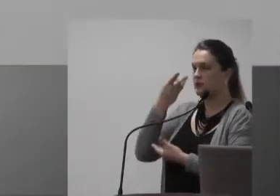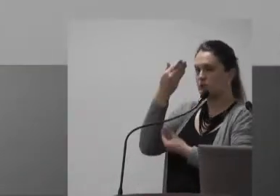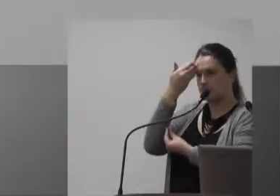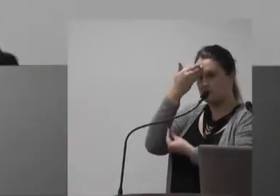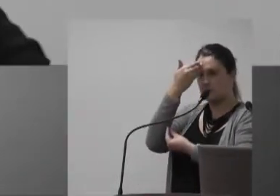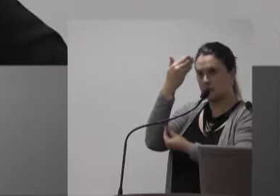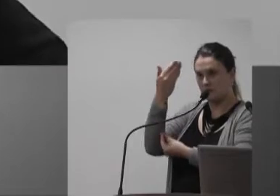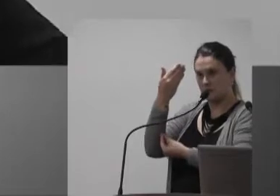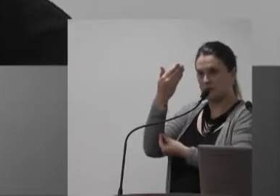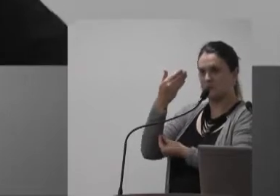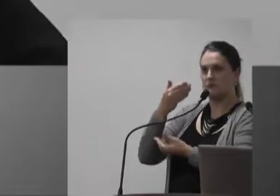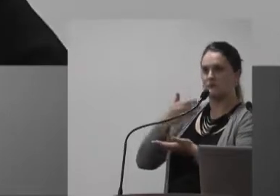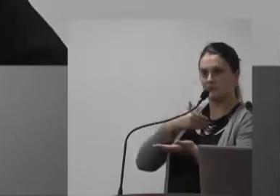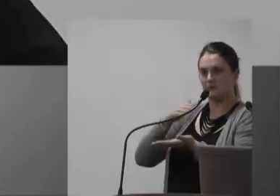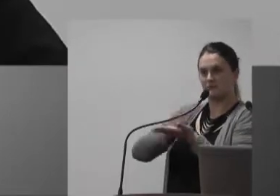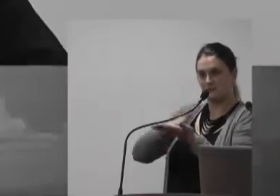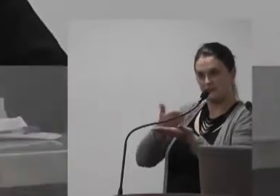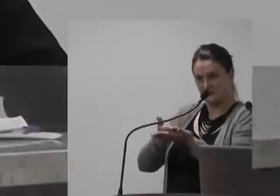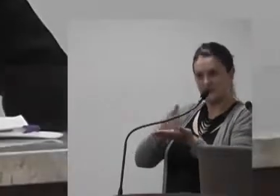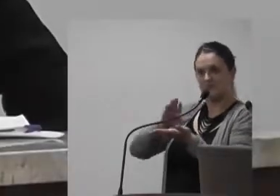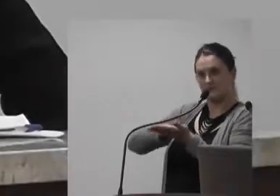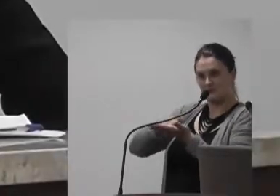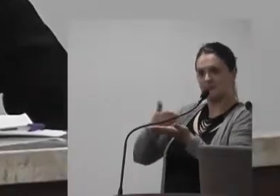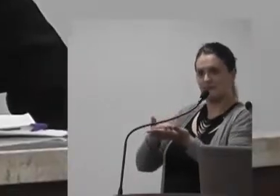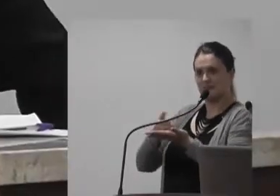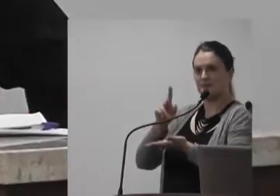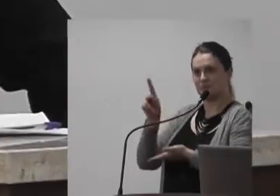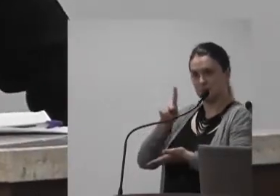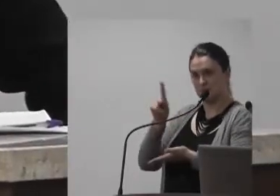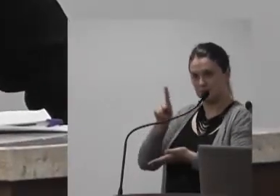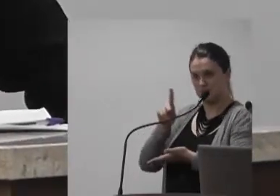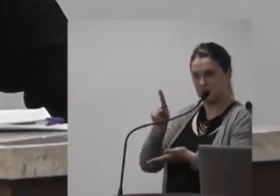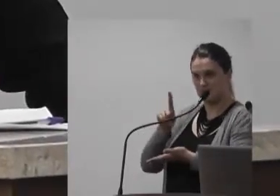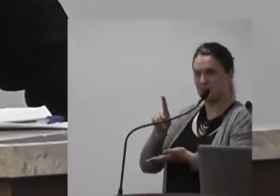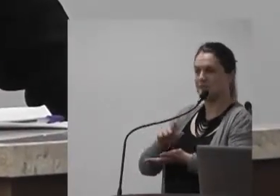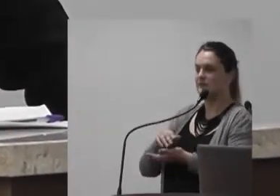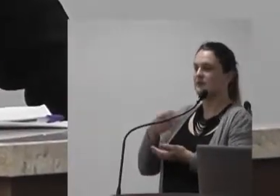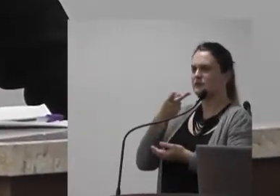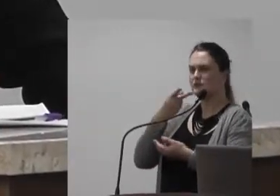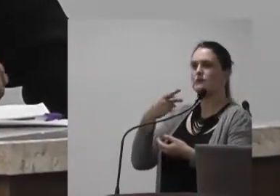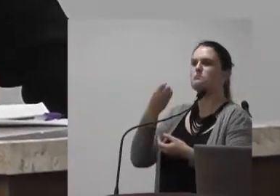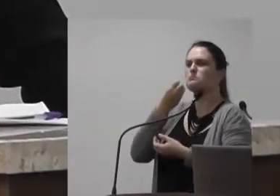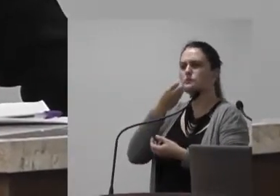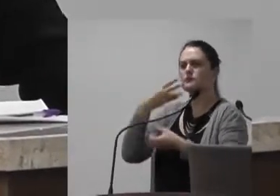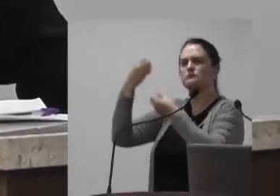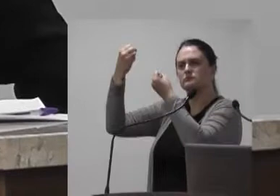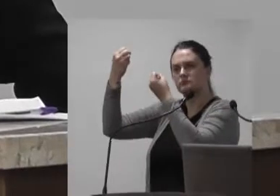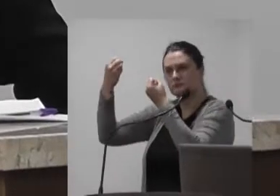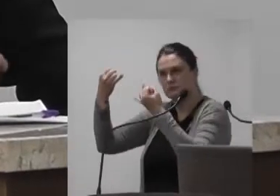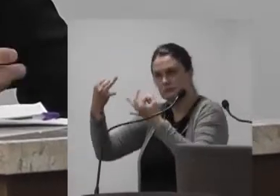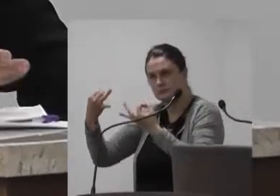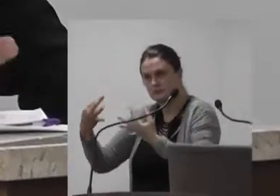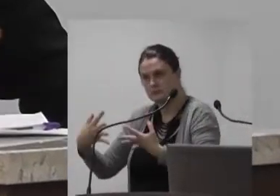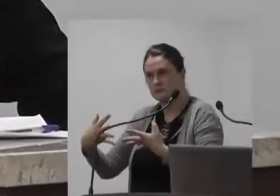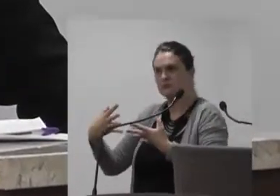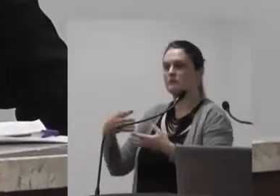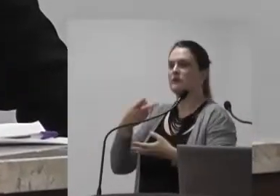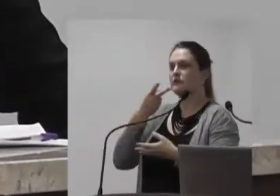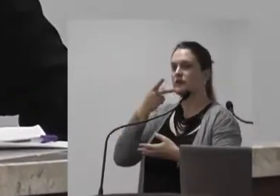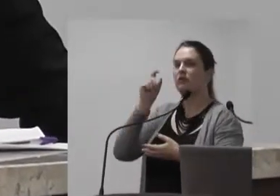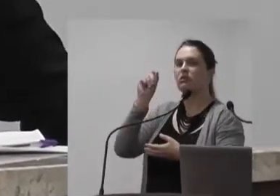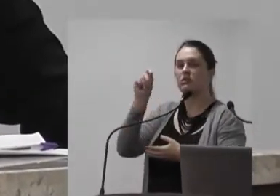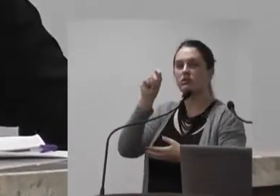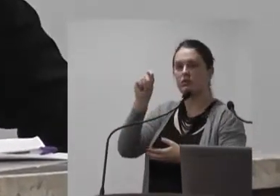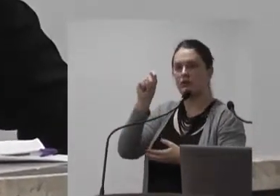agradecer a nossa funcionária e professora pela bela explanação, a